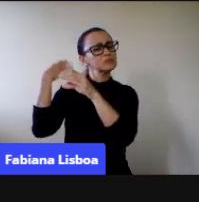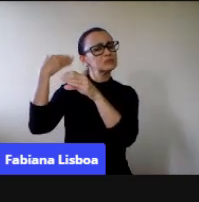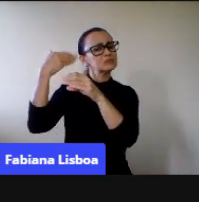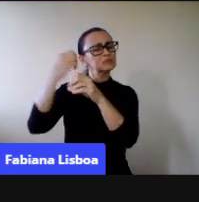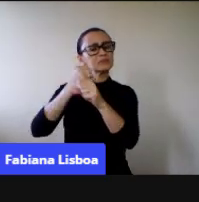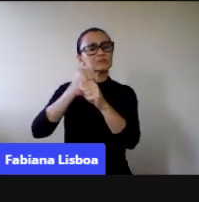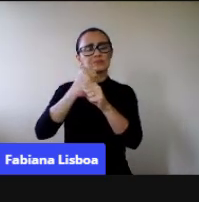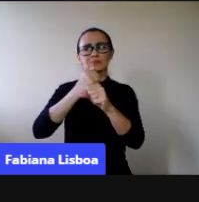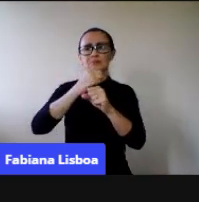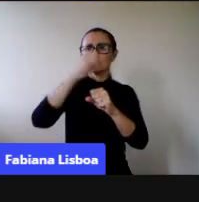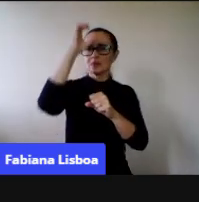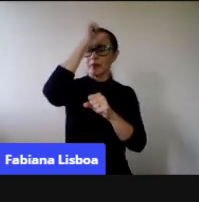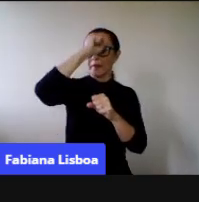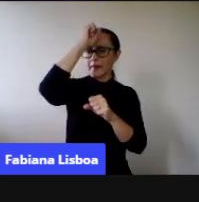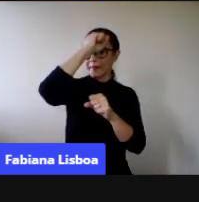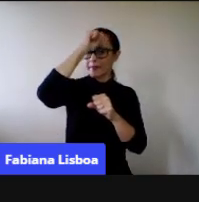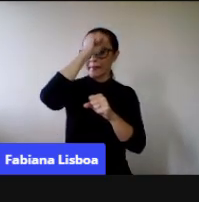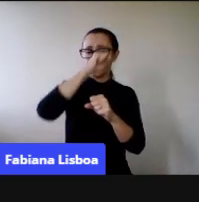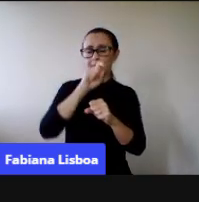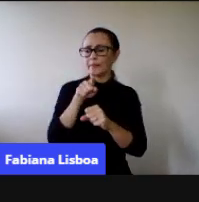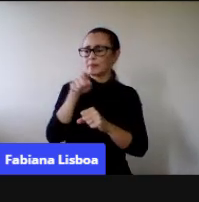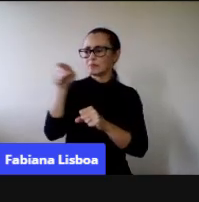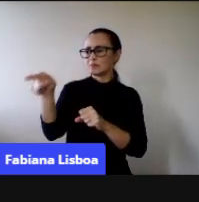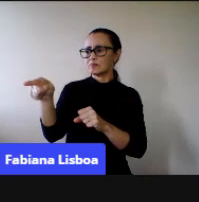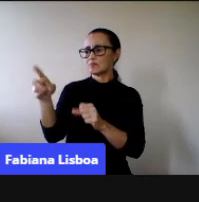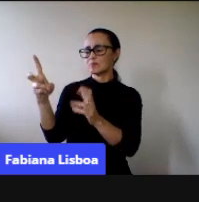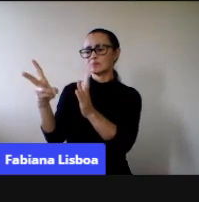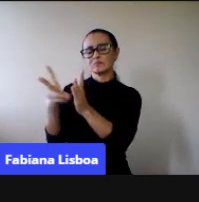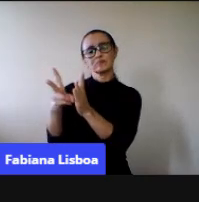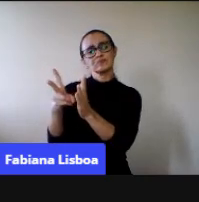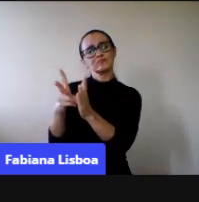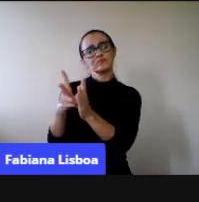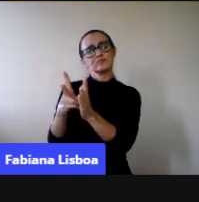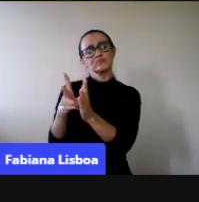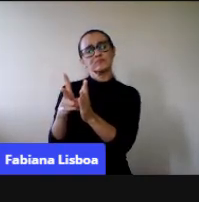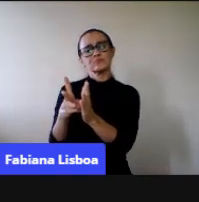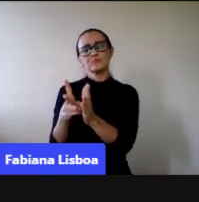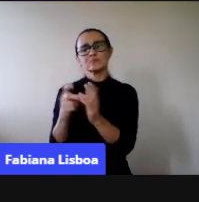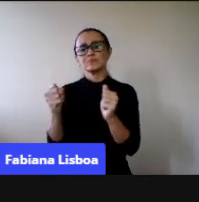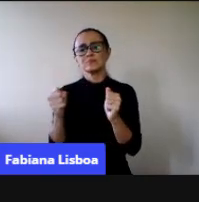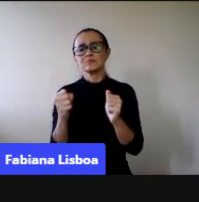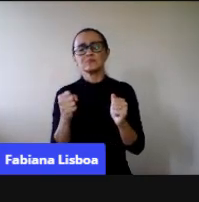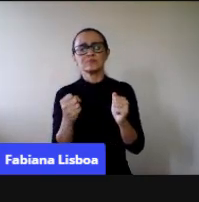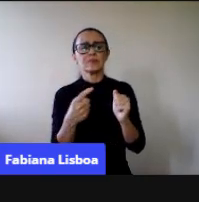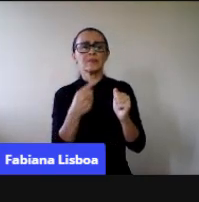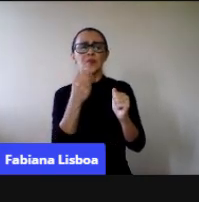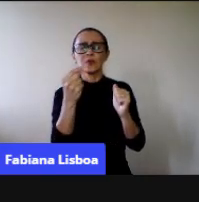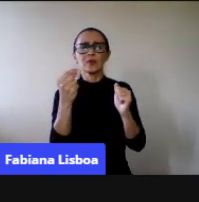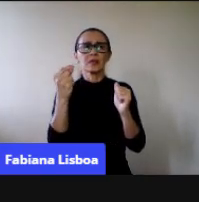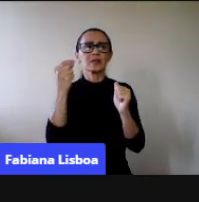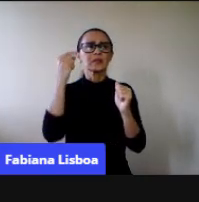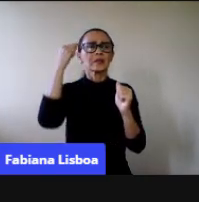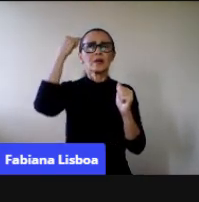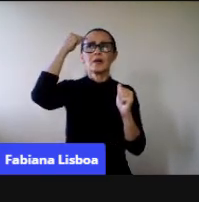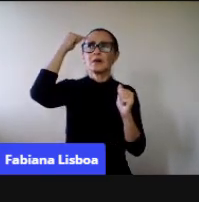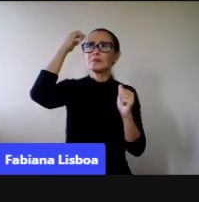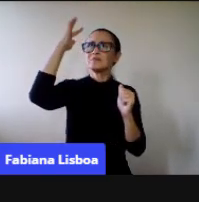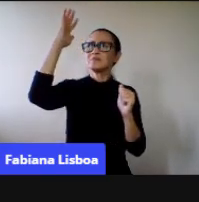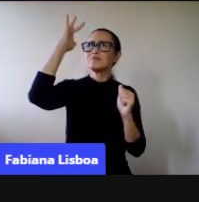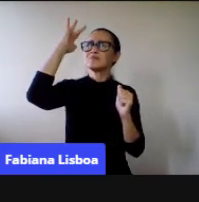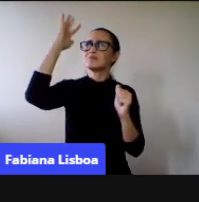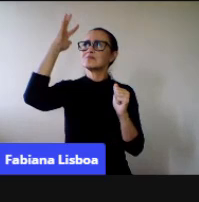escolar sobre os indígenas marcaram e construíram representações em nosso imaginário que